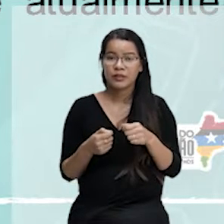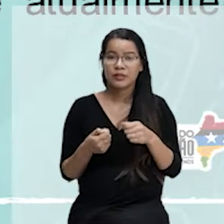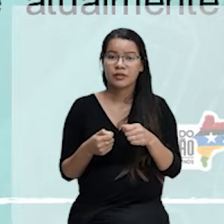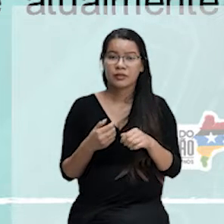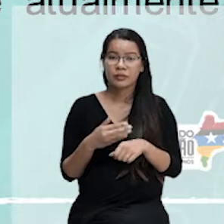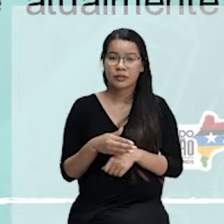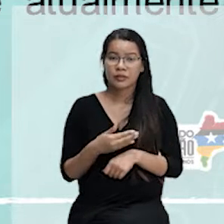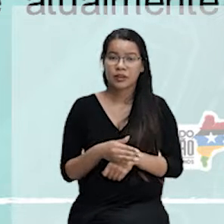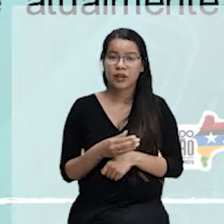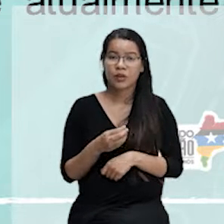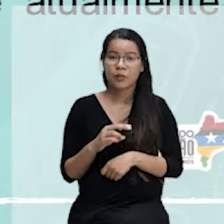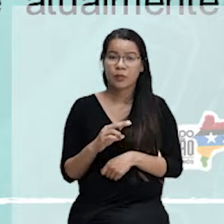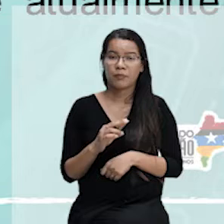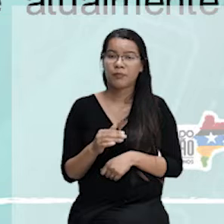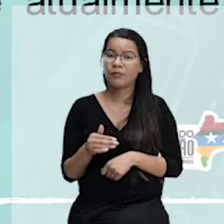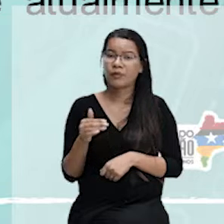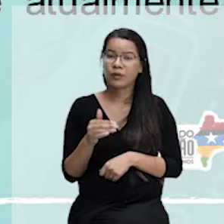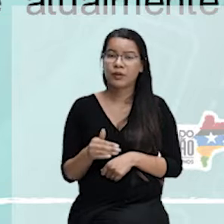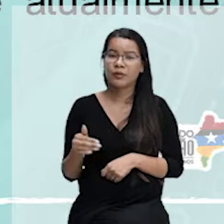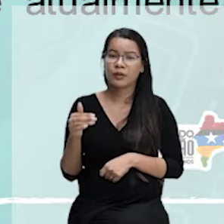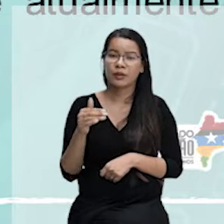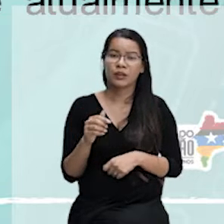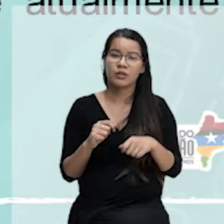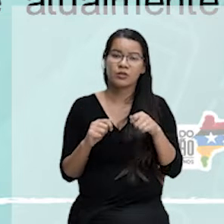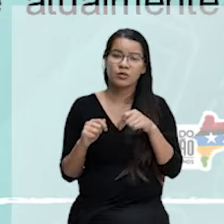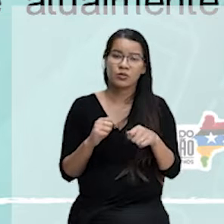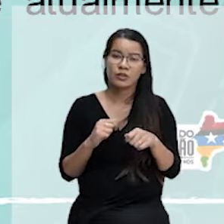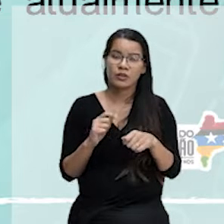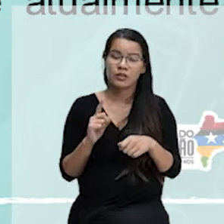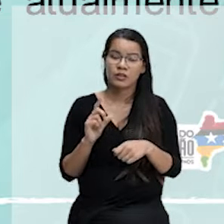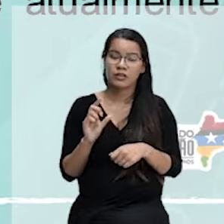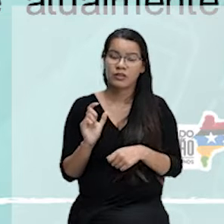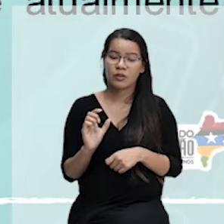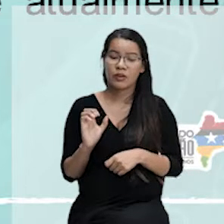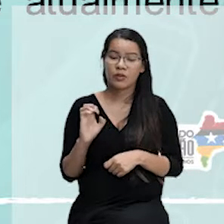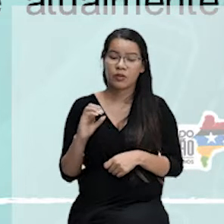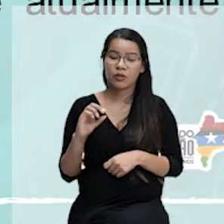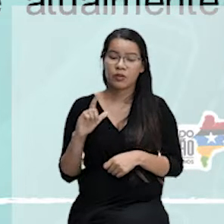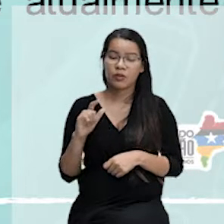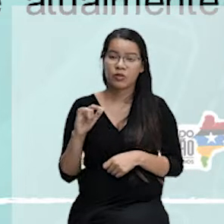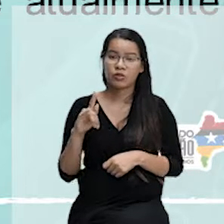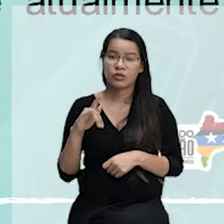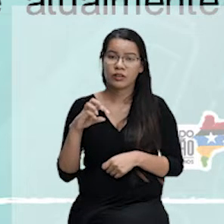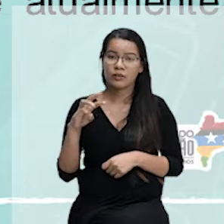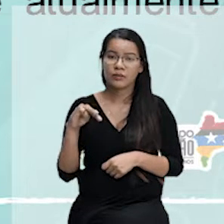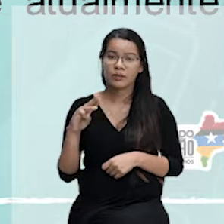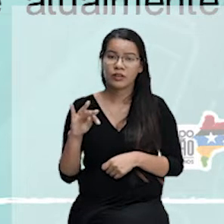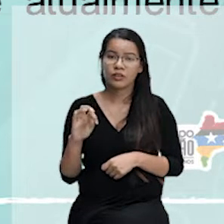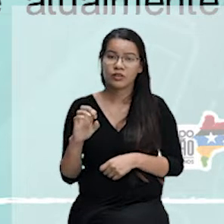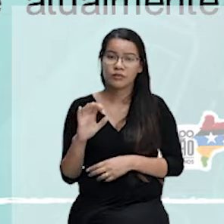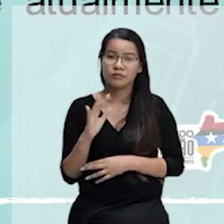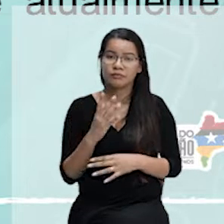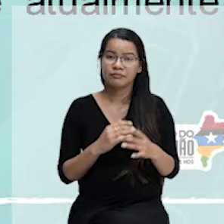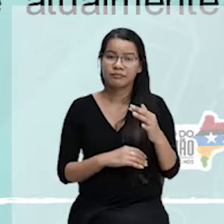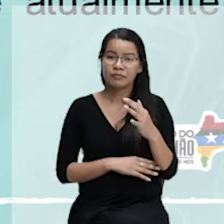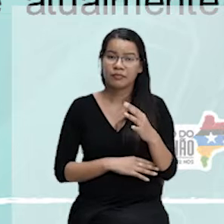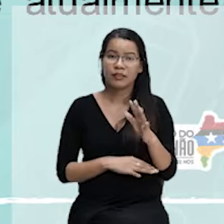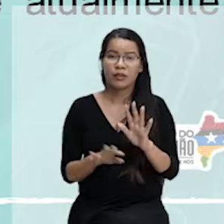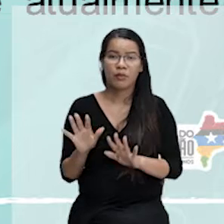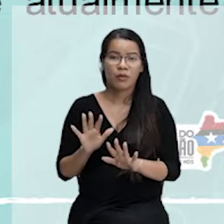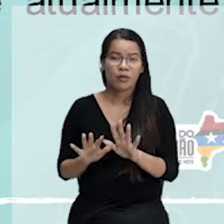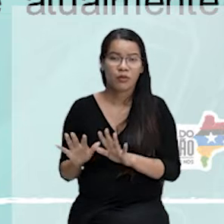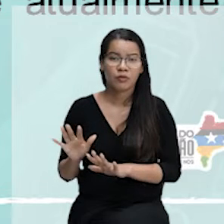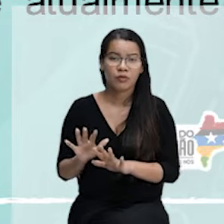ou participar de ações que sejam ecologicamente sustentáveis, que sejam voltadas ali para a preservação do meio